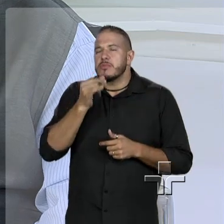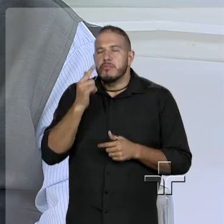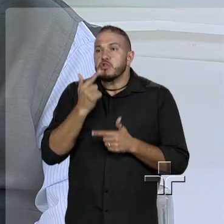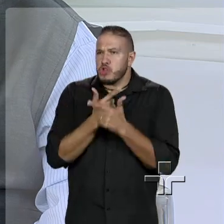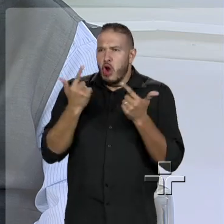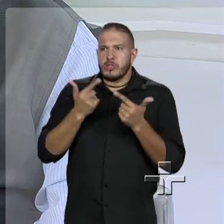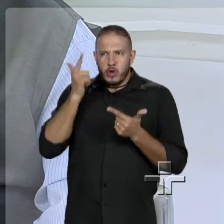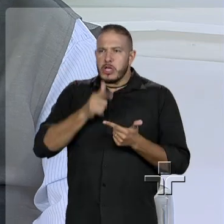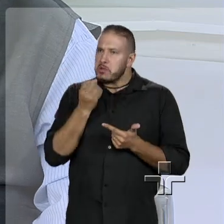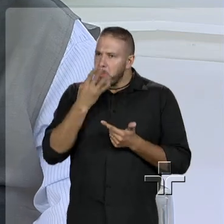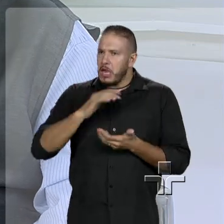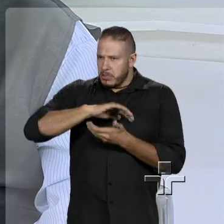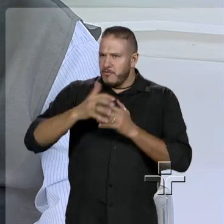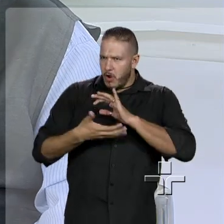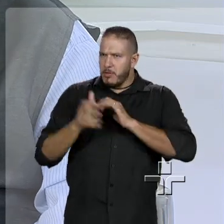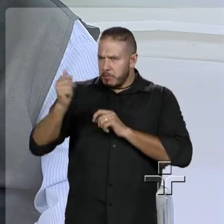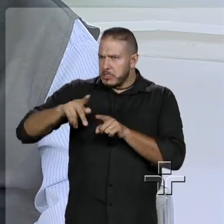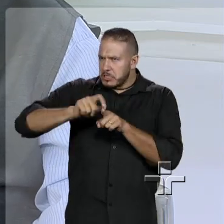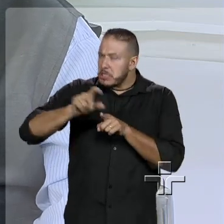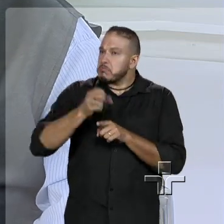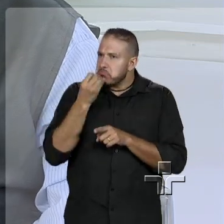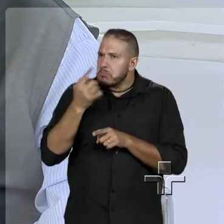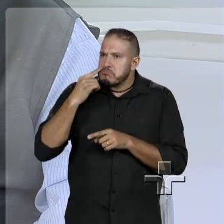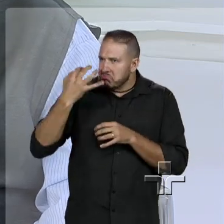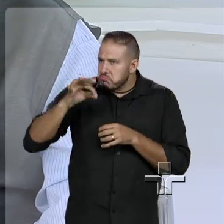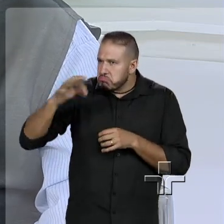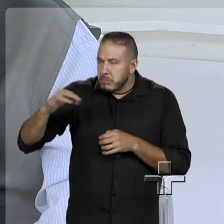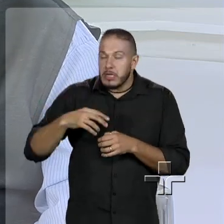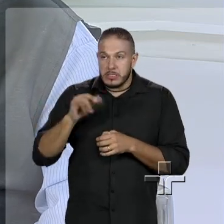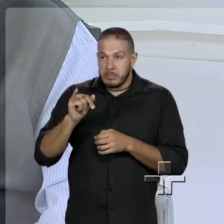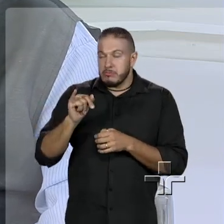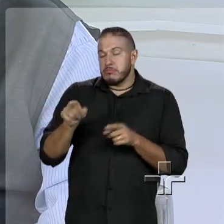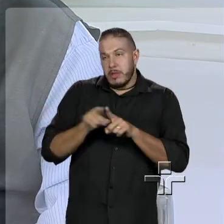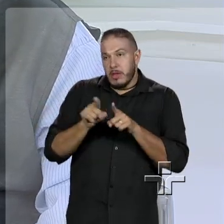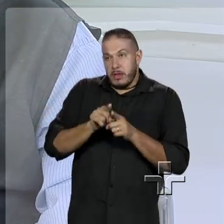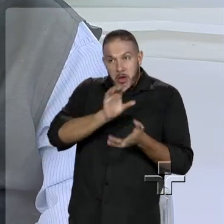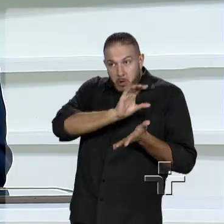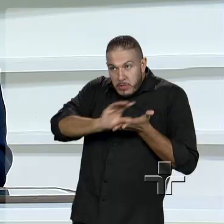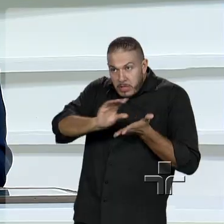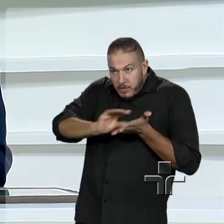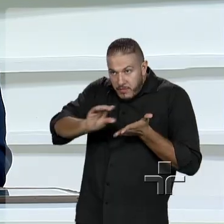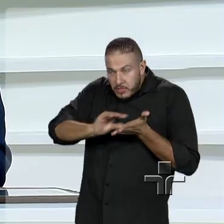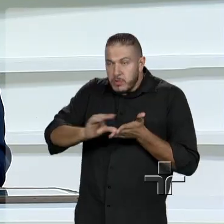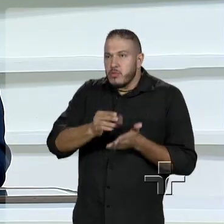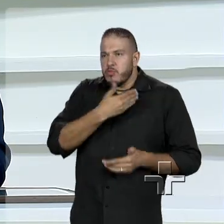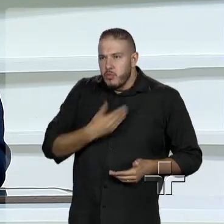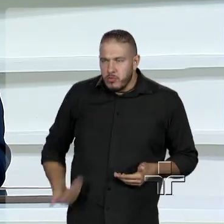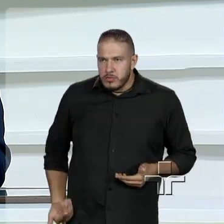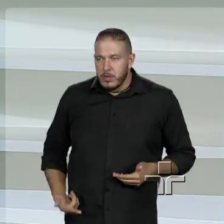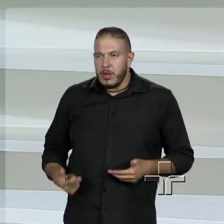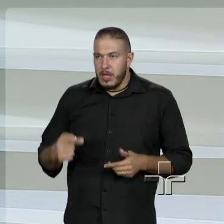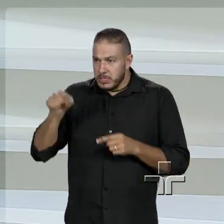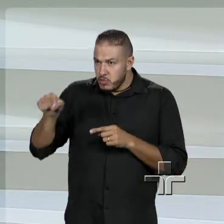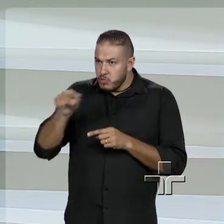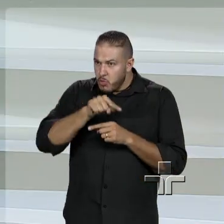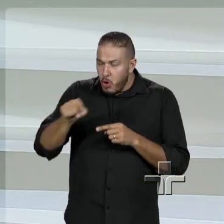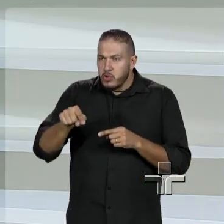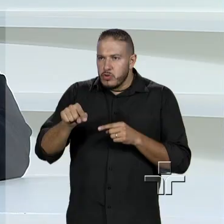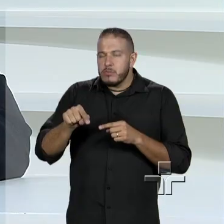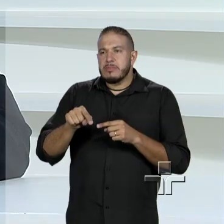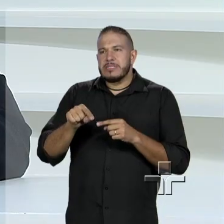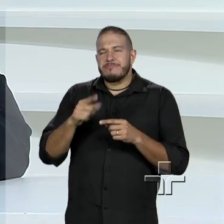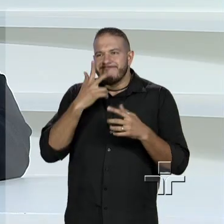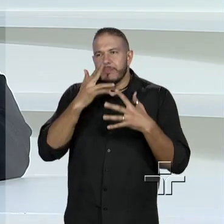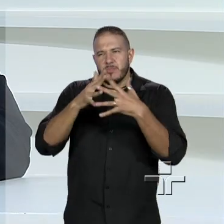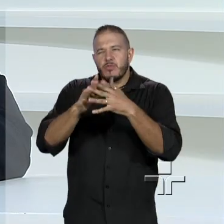Previdência. Entre isso e aumentar o investimento público, tem um mar. Eu estou interpretando